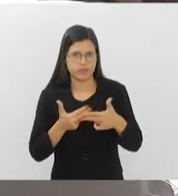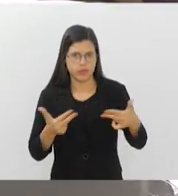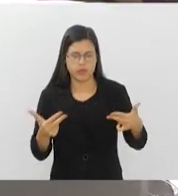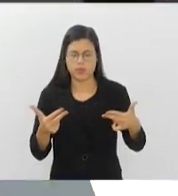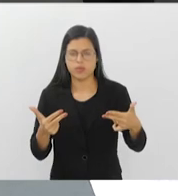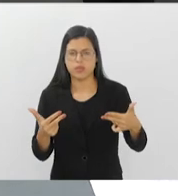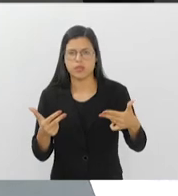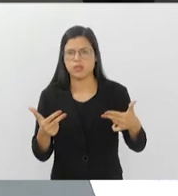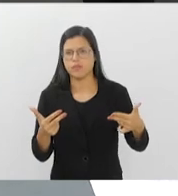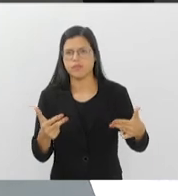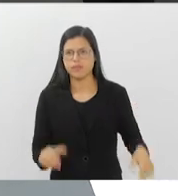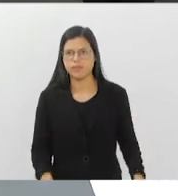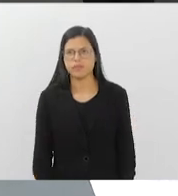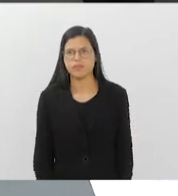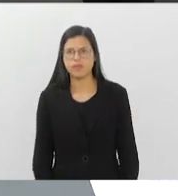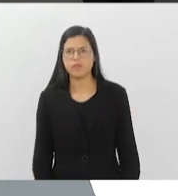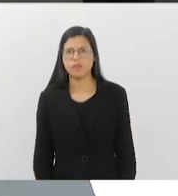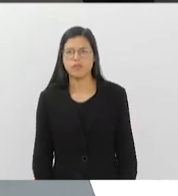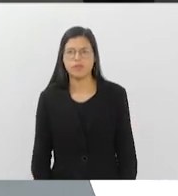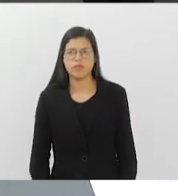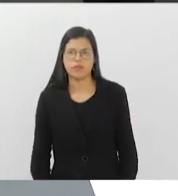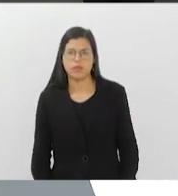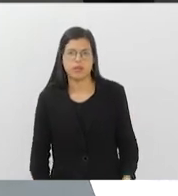que, querendo ou não,